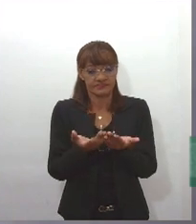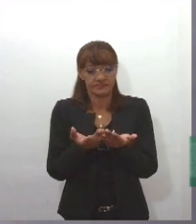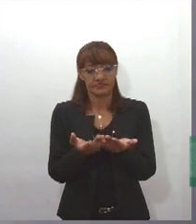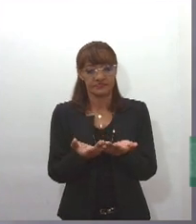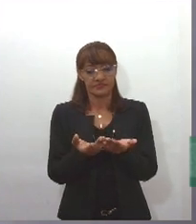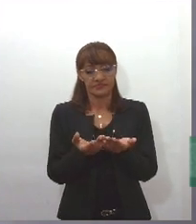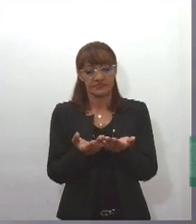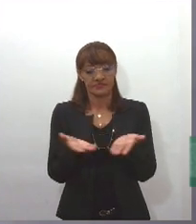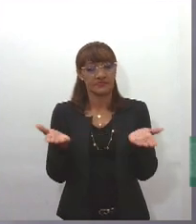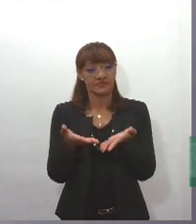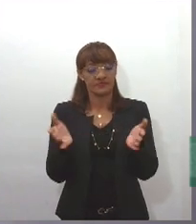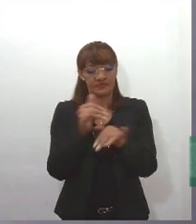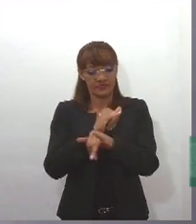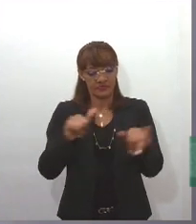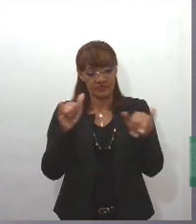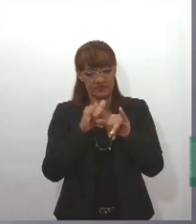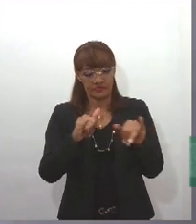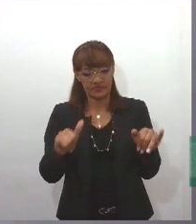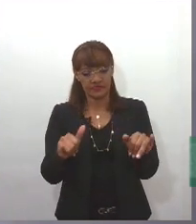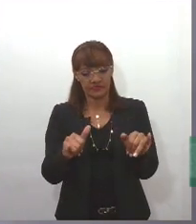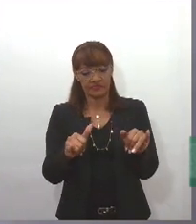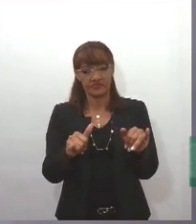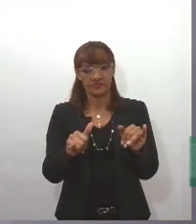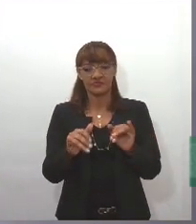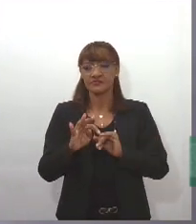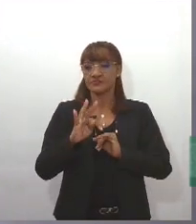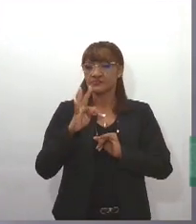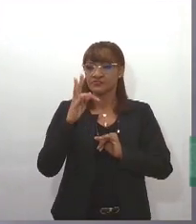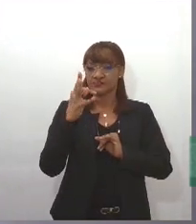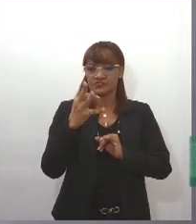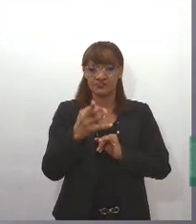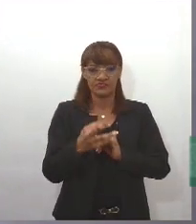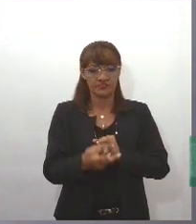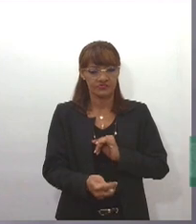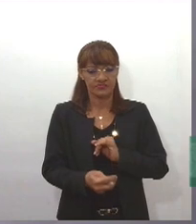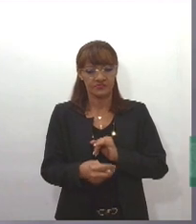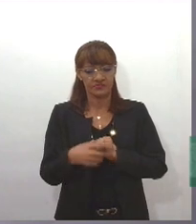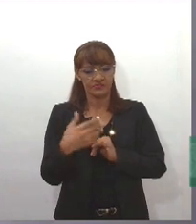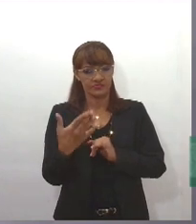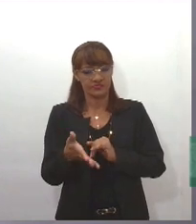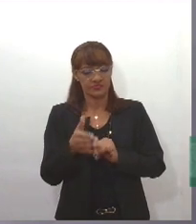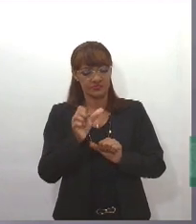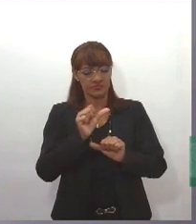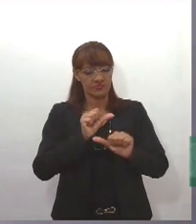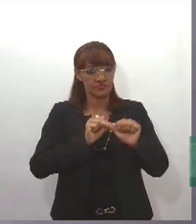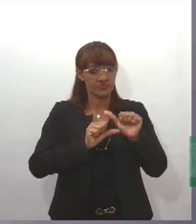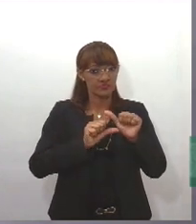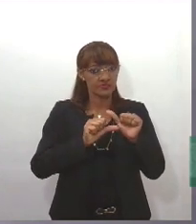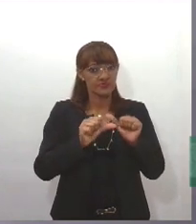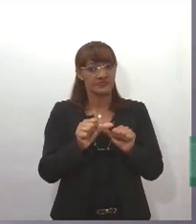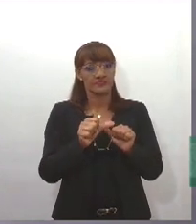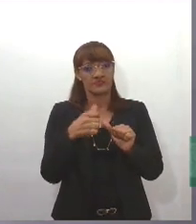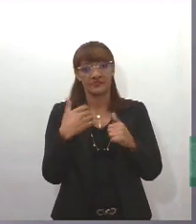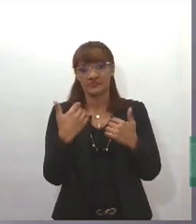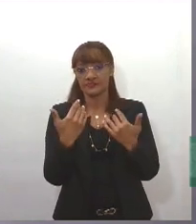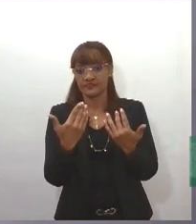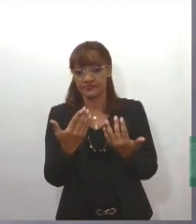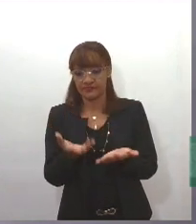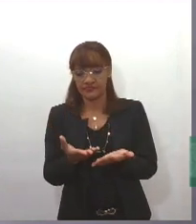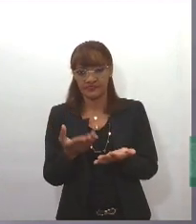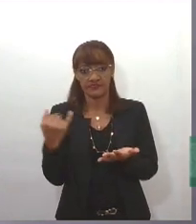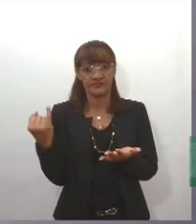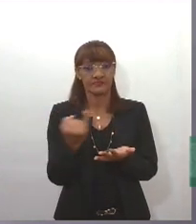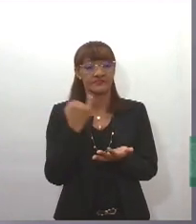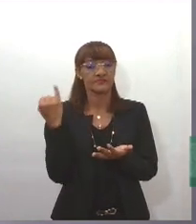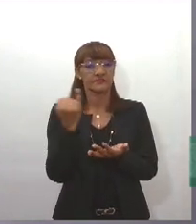que a construção de todo esse pensamento que é a reforma tributária apesar de histórica importante vai levar